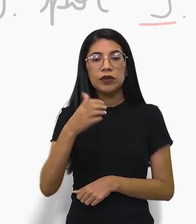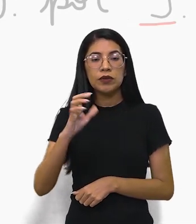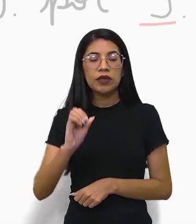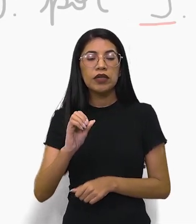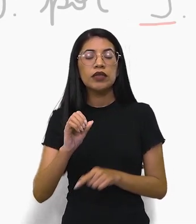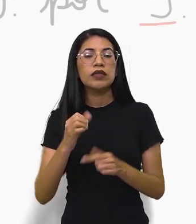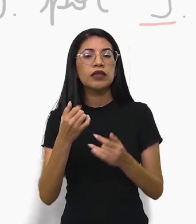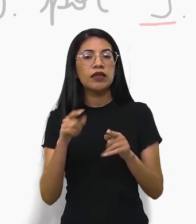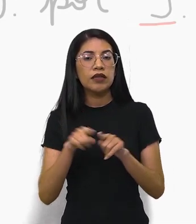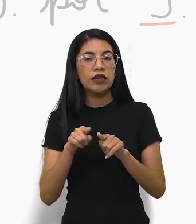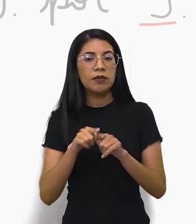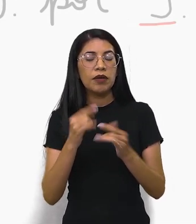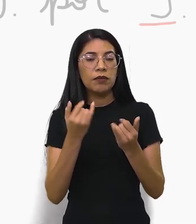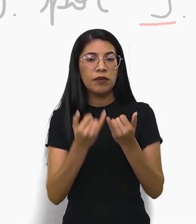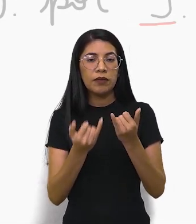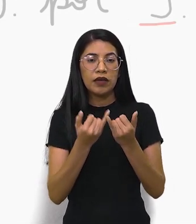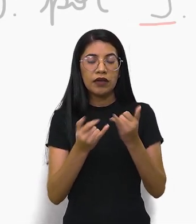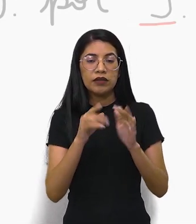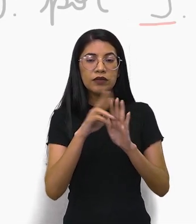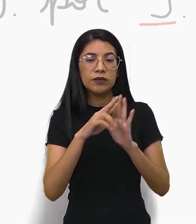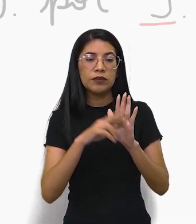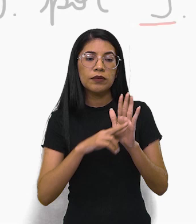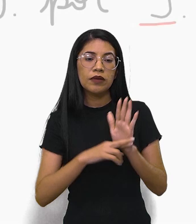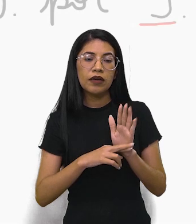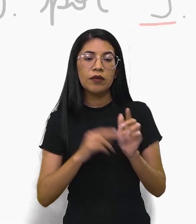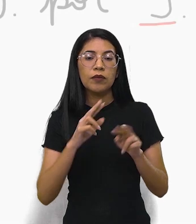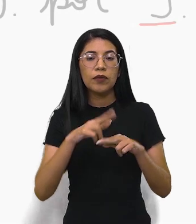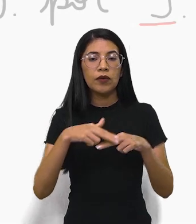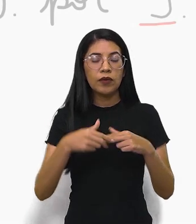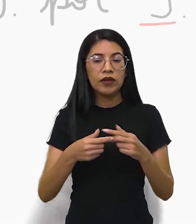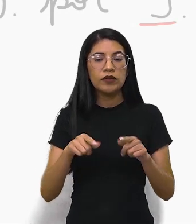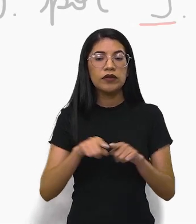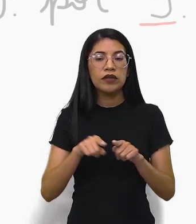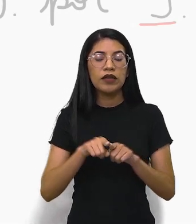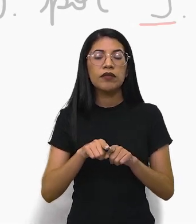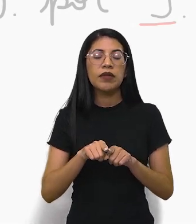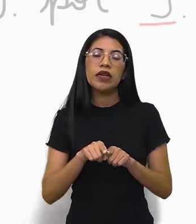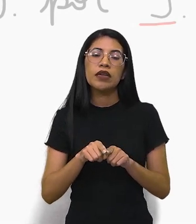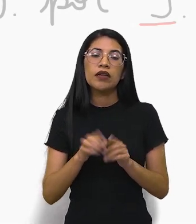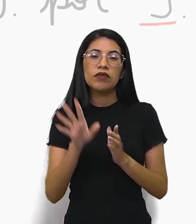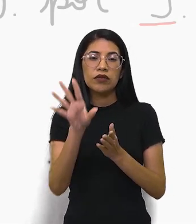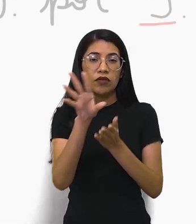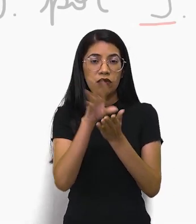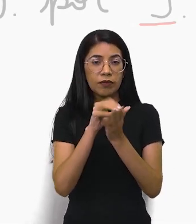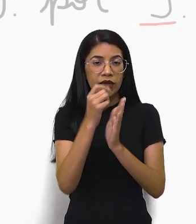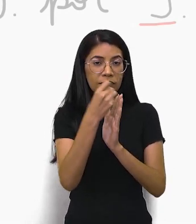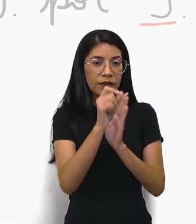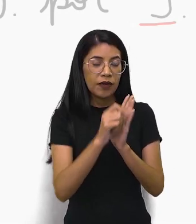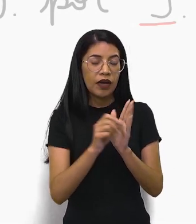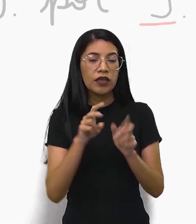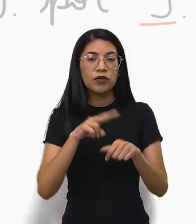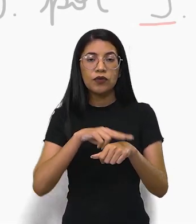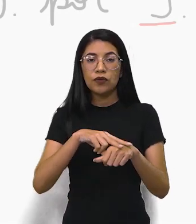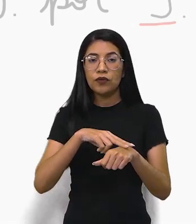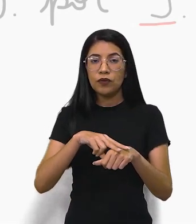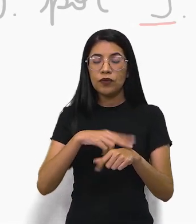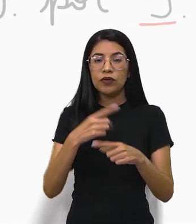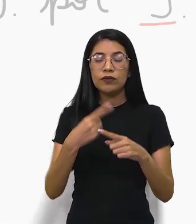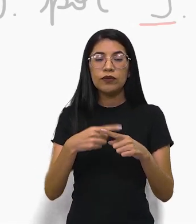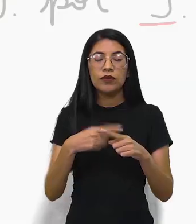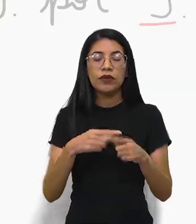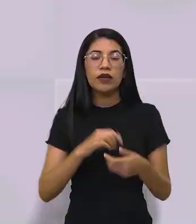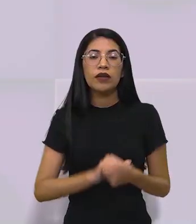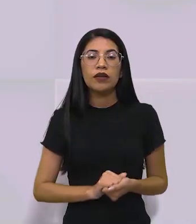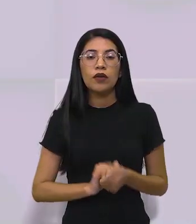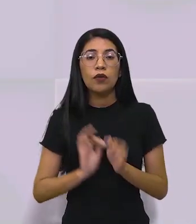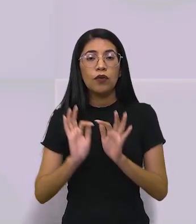regras parecidas, por isso que ele está aí o 5 de verde e o 10 também você vai colocar aí no seu caderno de verde, porque o último dígito